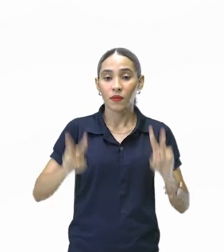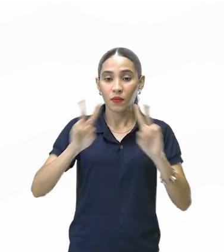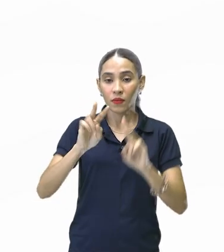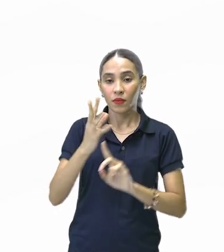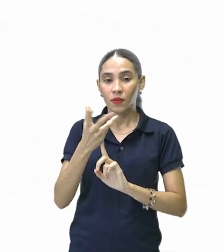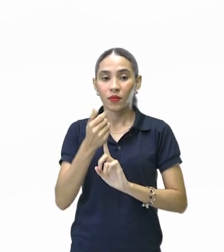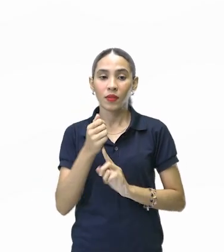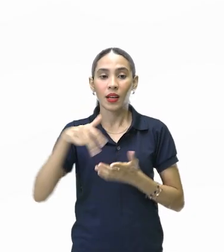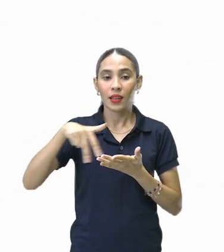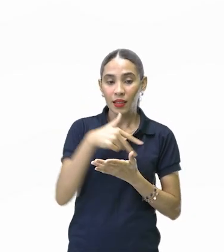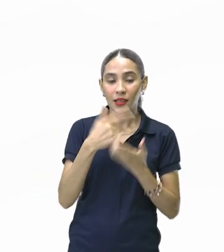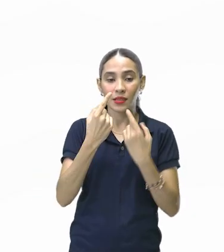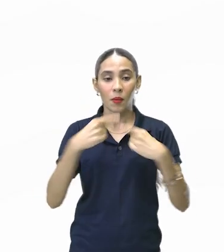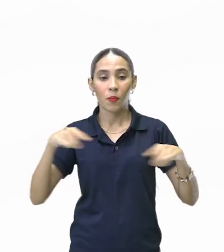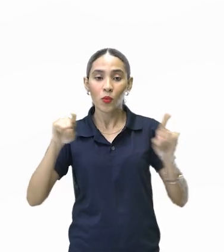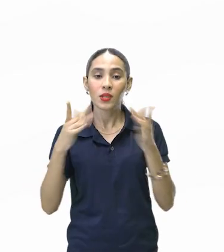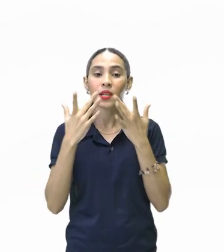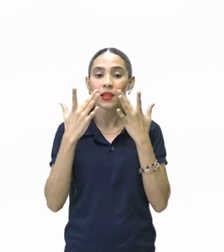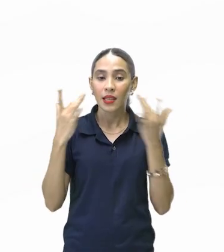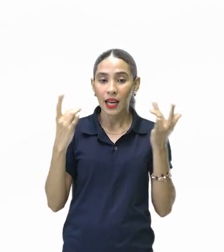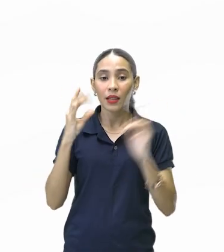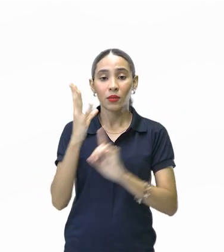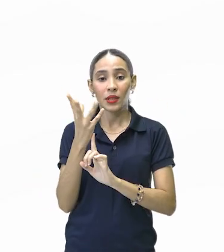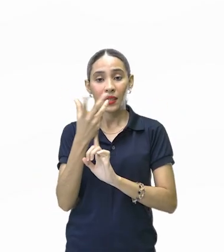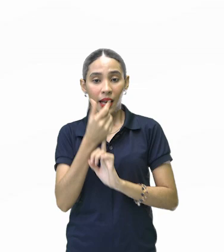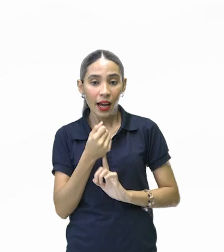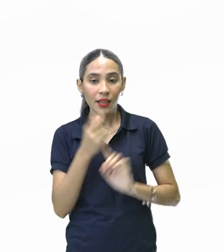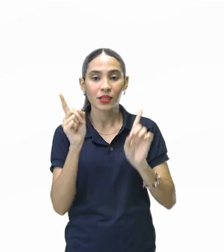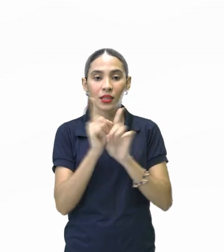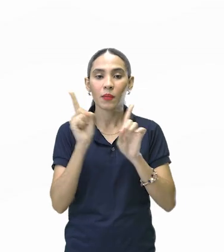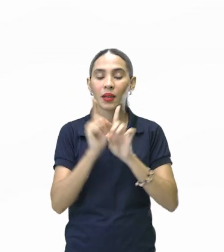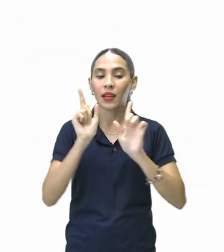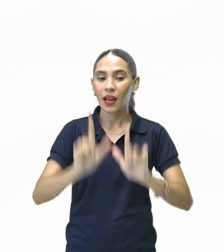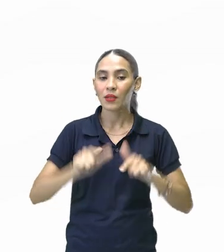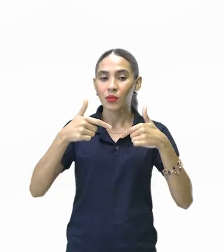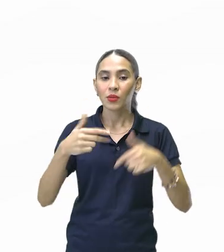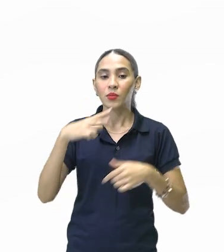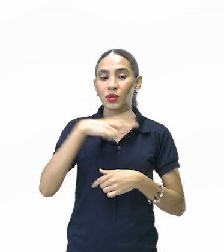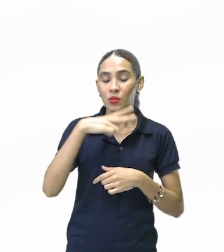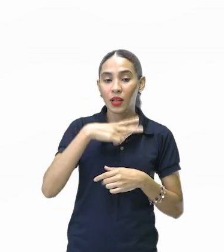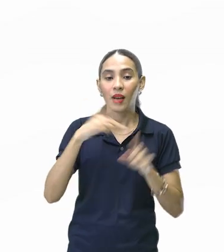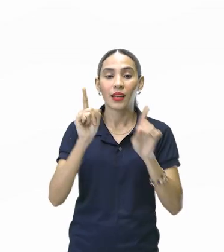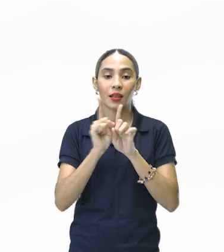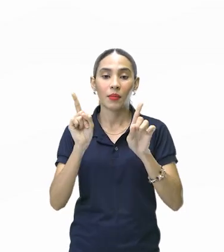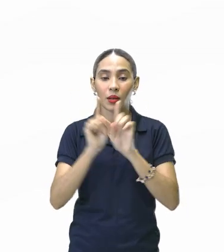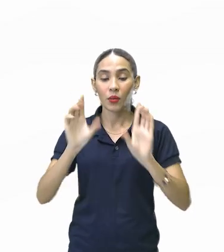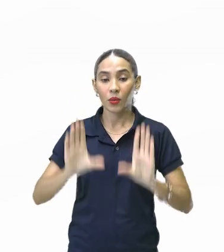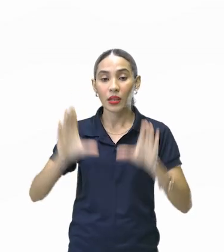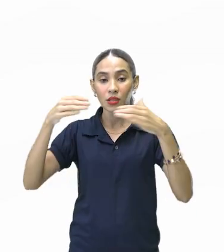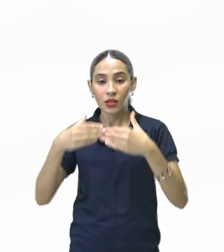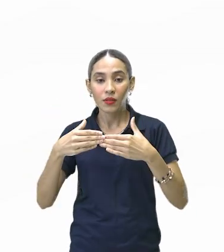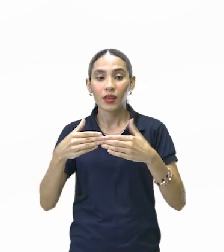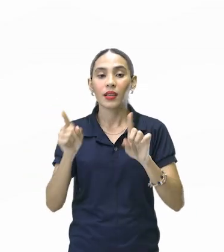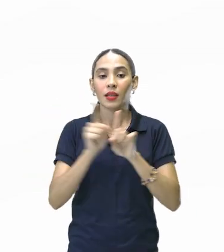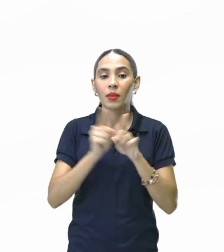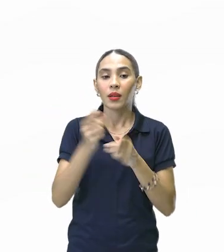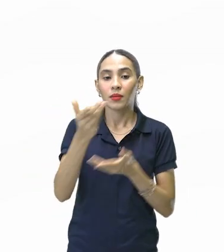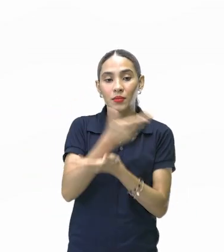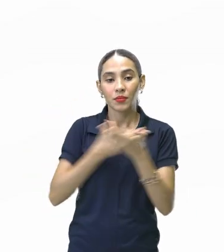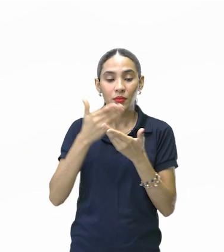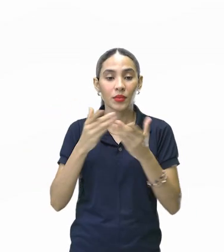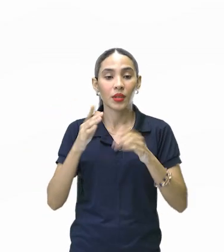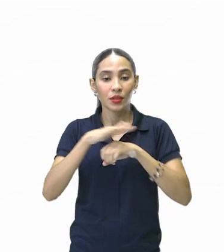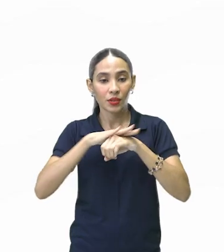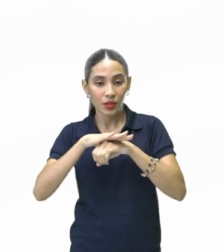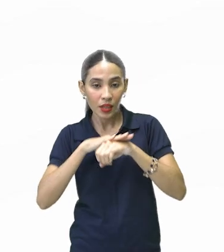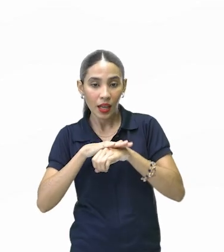visuais, dança, música, teatro e artes integradas em ações individuais e coletivas e as formas do